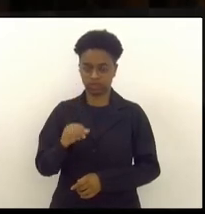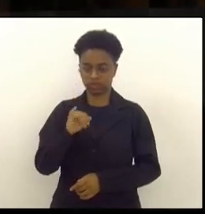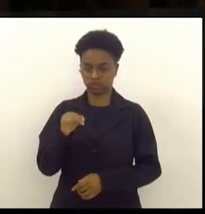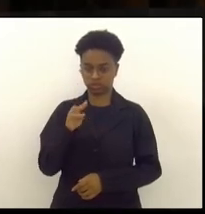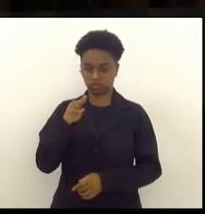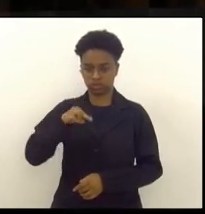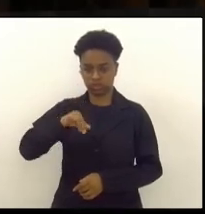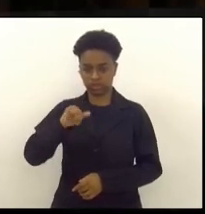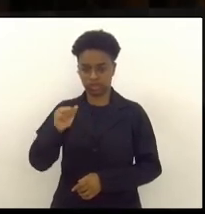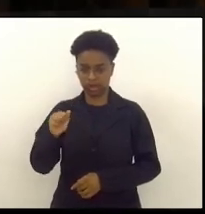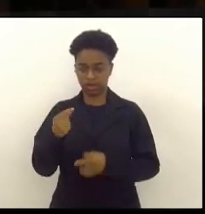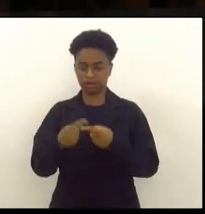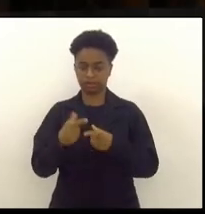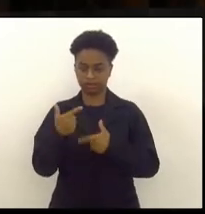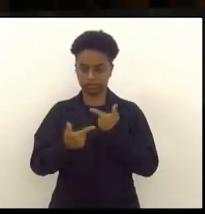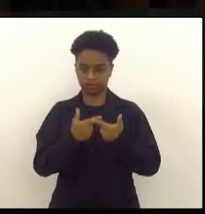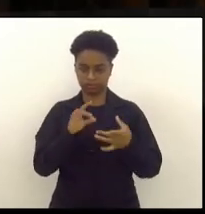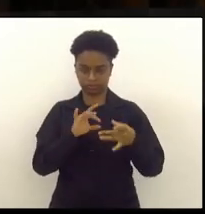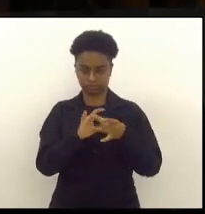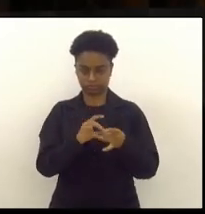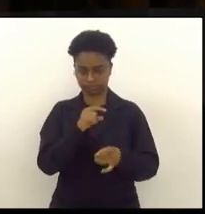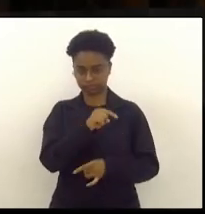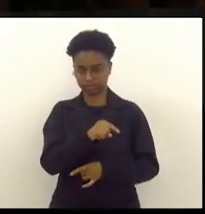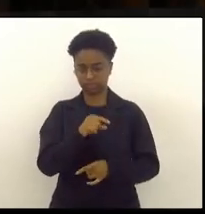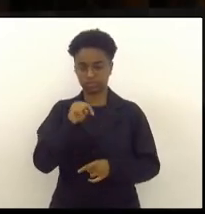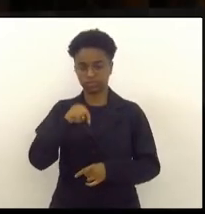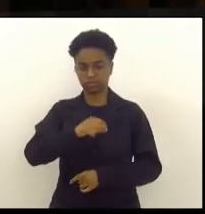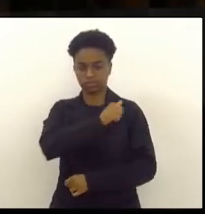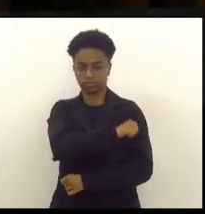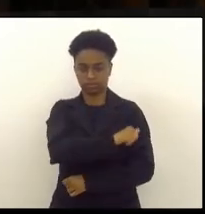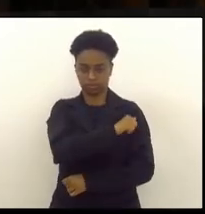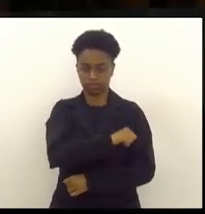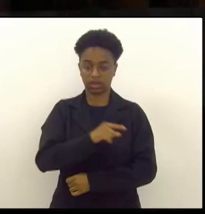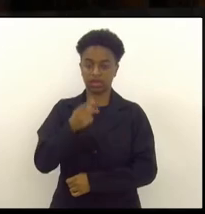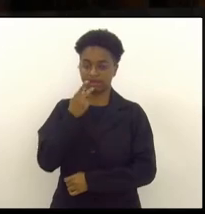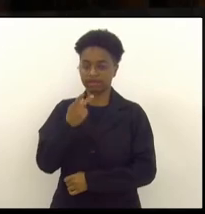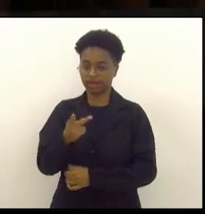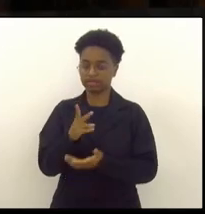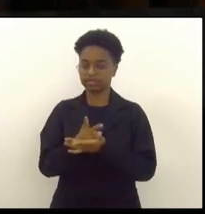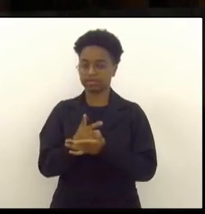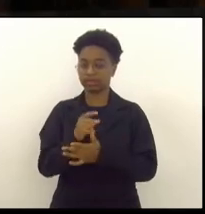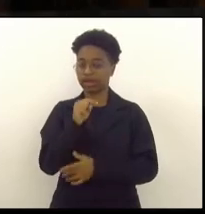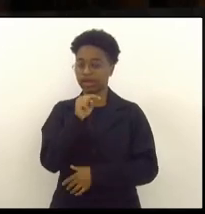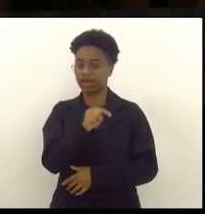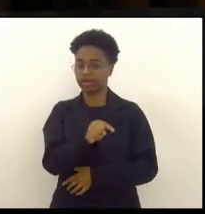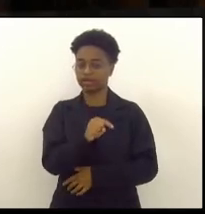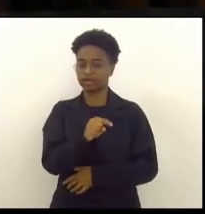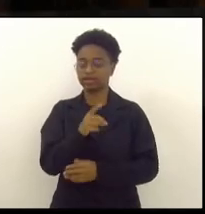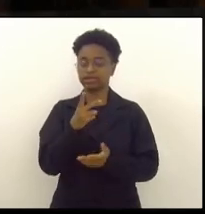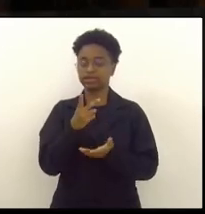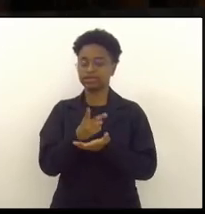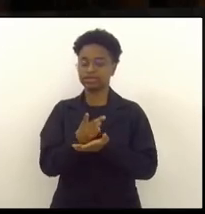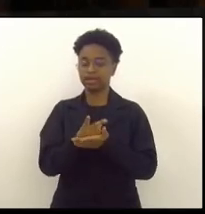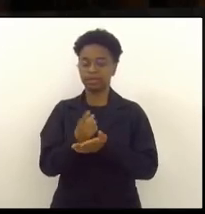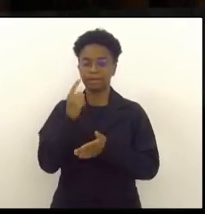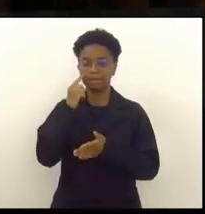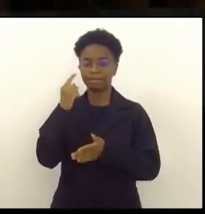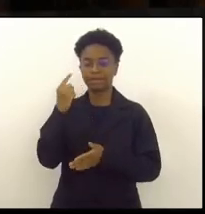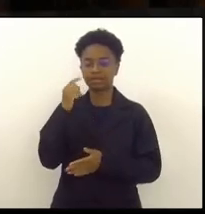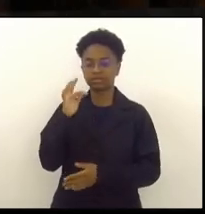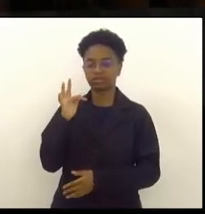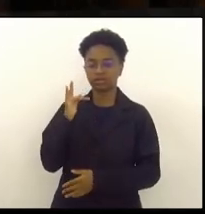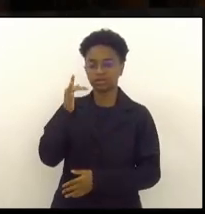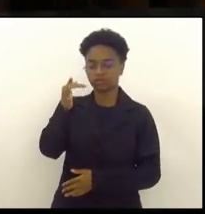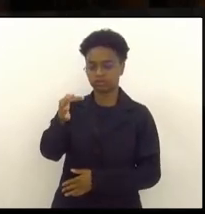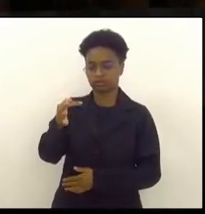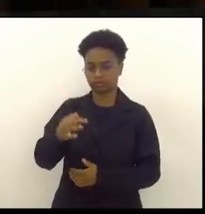trabalhou mais próximo com Sirlene aqui no Rio de Janeiro, ela costuma dizer que Sirlene está sempre um passo à frente da